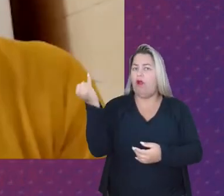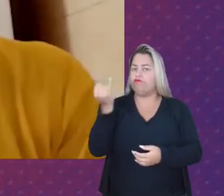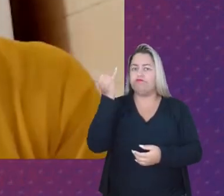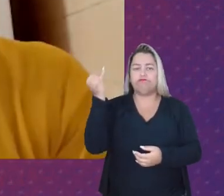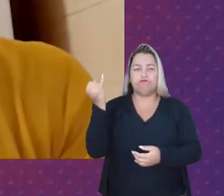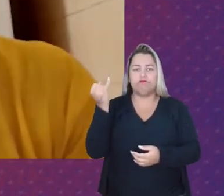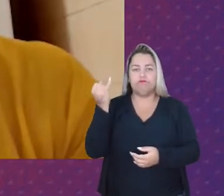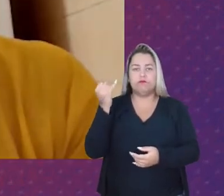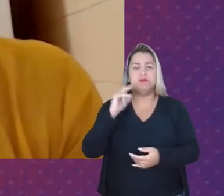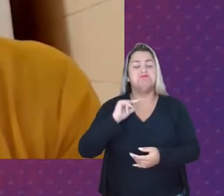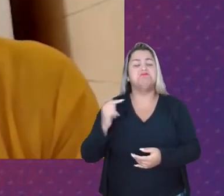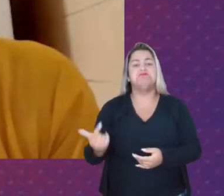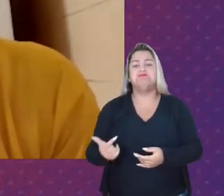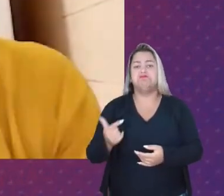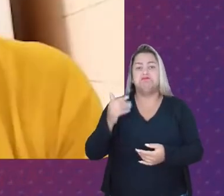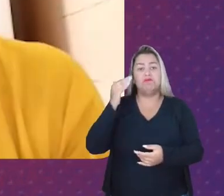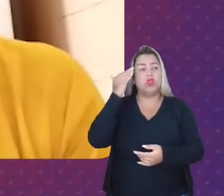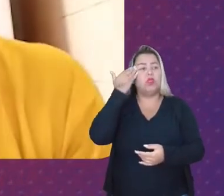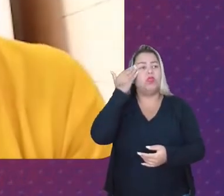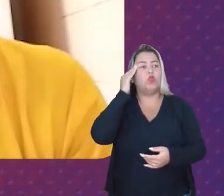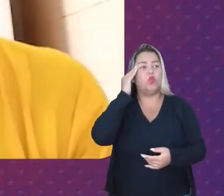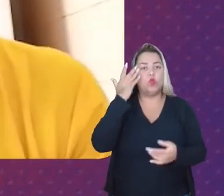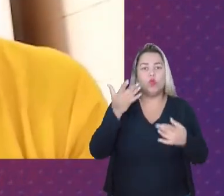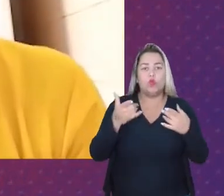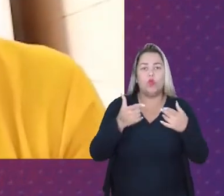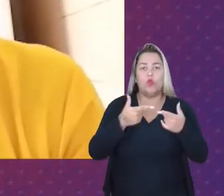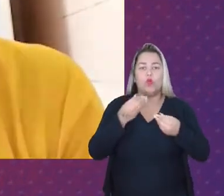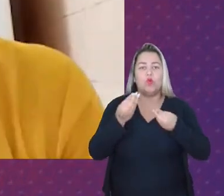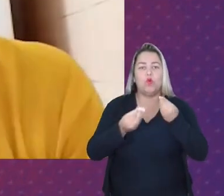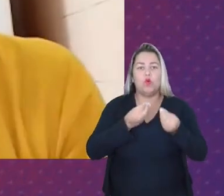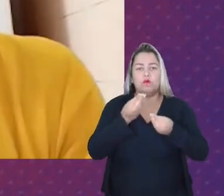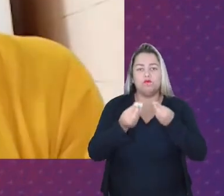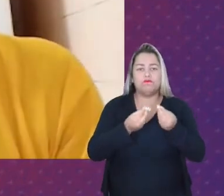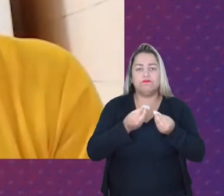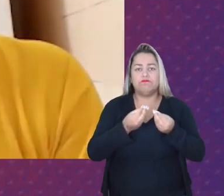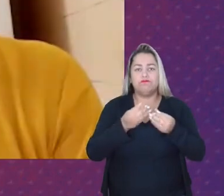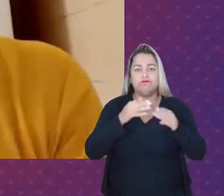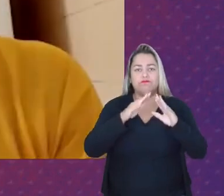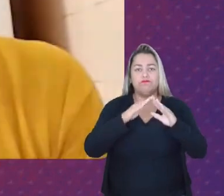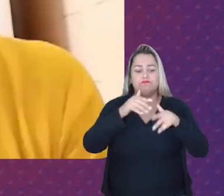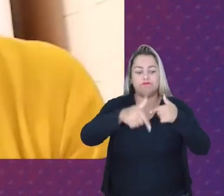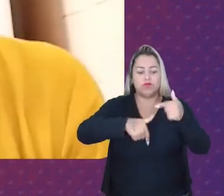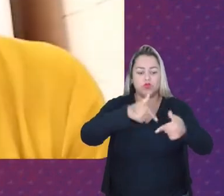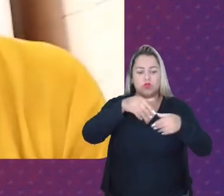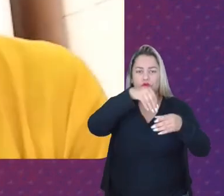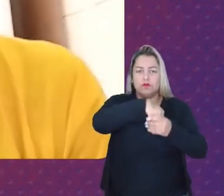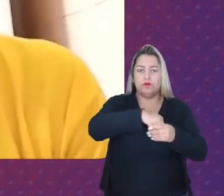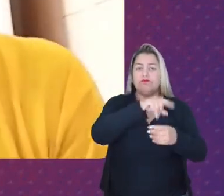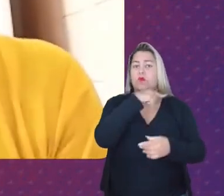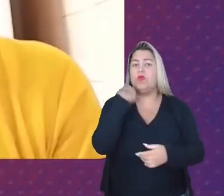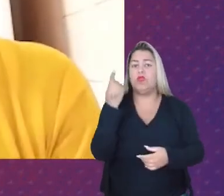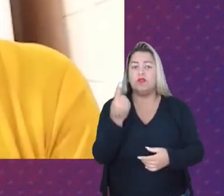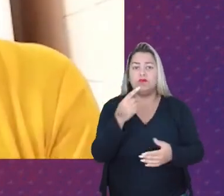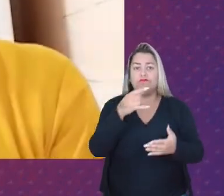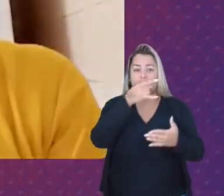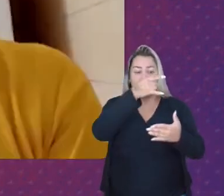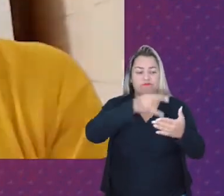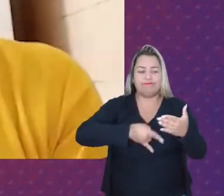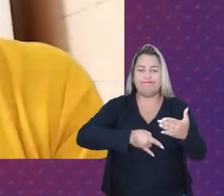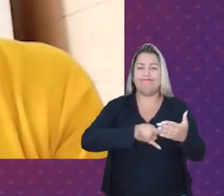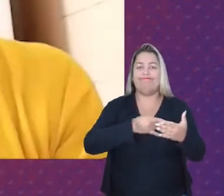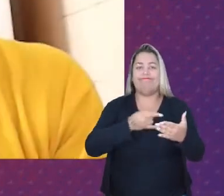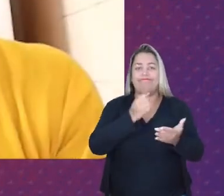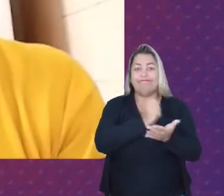gente não tem ideia de quantas trabalhadoras domésticas vieram a óbito, quantas trabalhavam de carteira assinada,